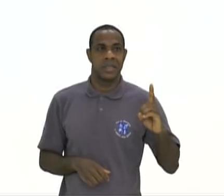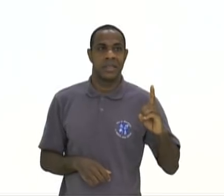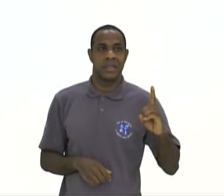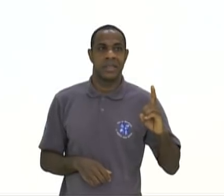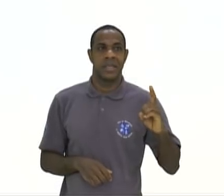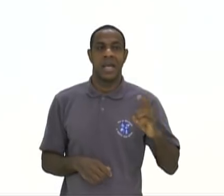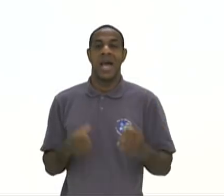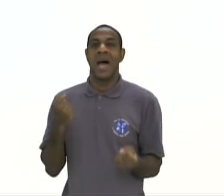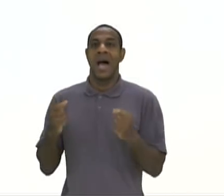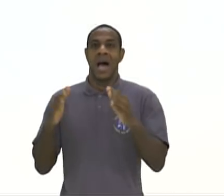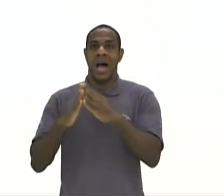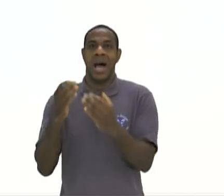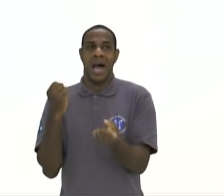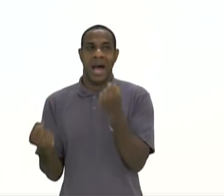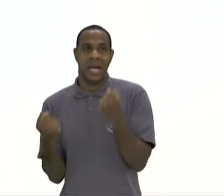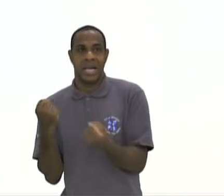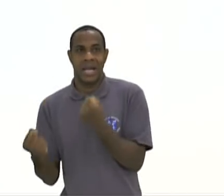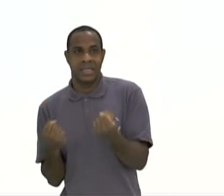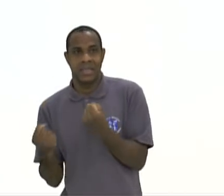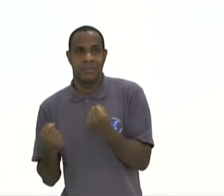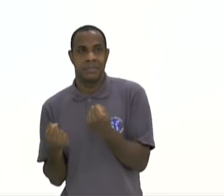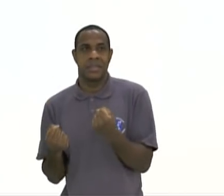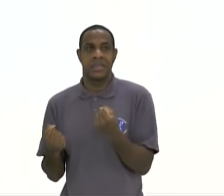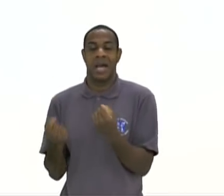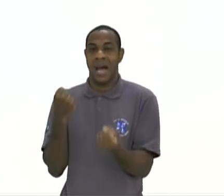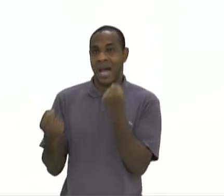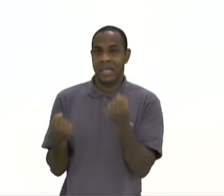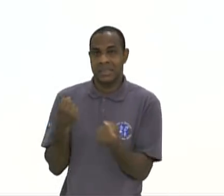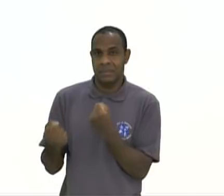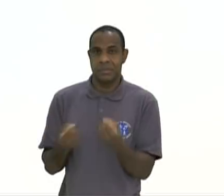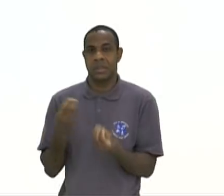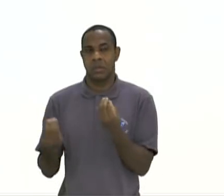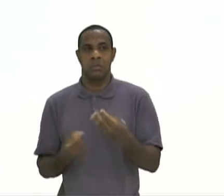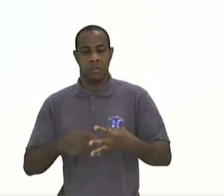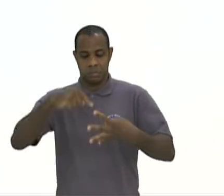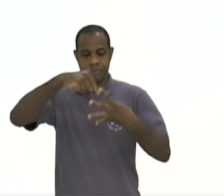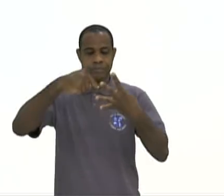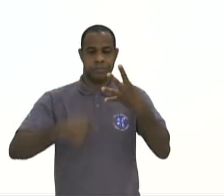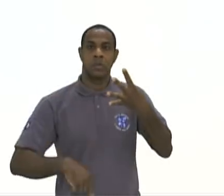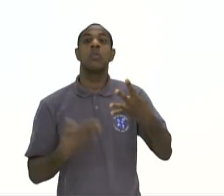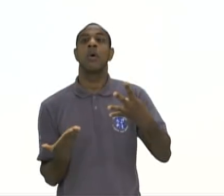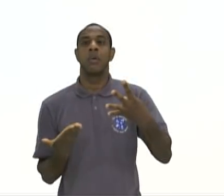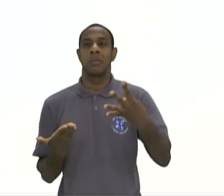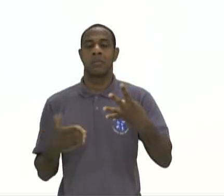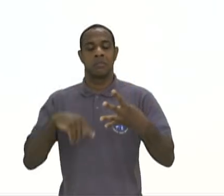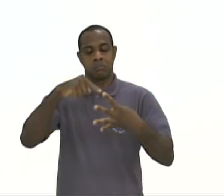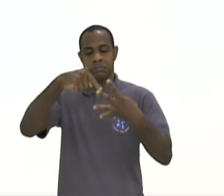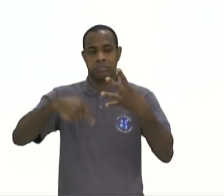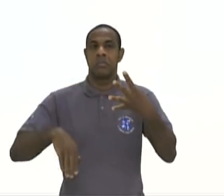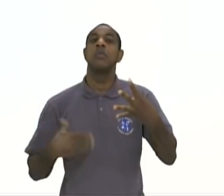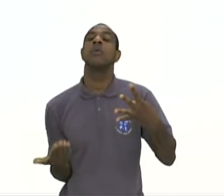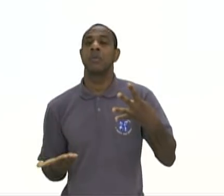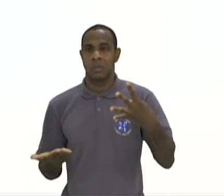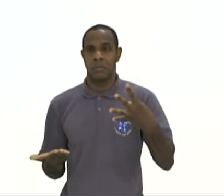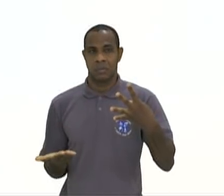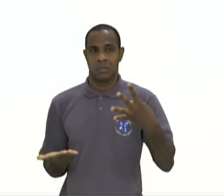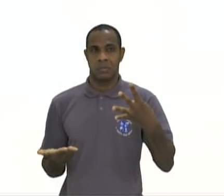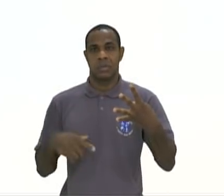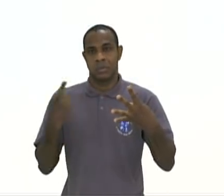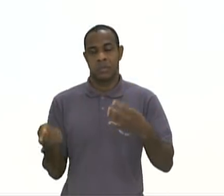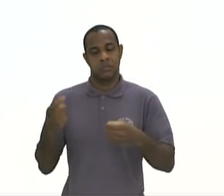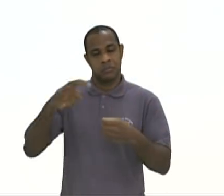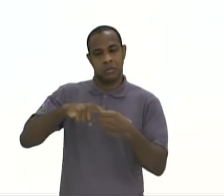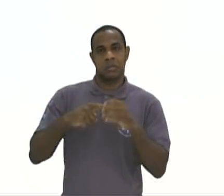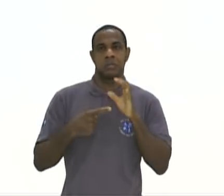os meios usados pela antiginástica para alcançar os seus objetivos? Um tempinho para vocês realizar essa atividade e já